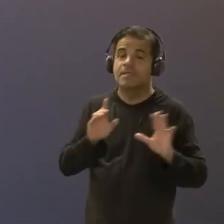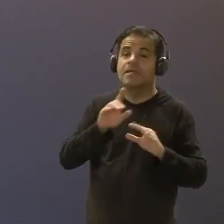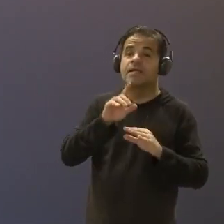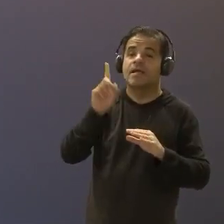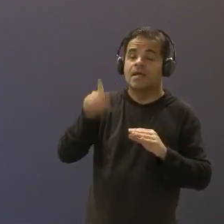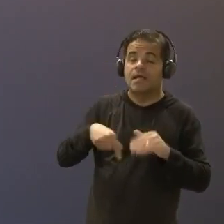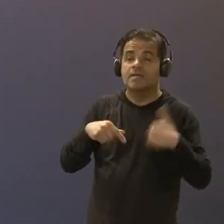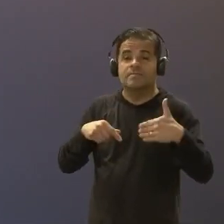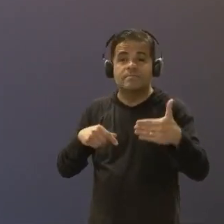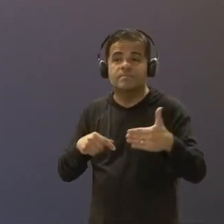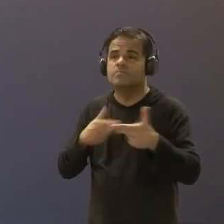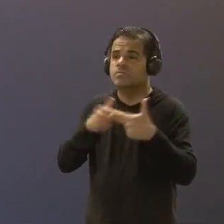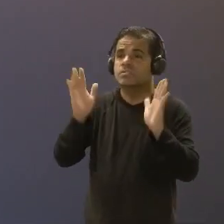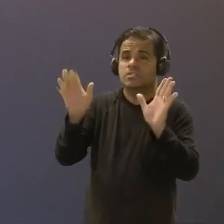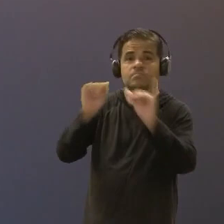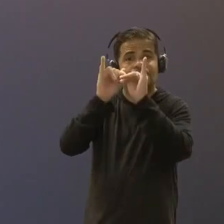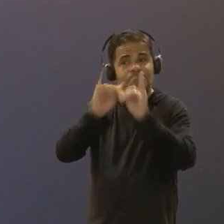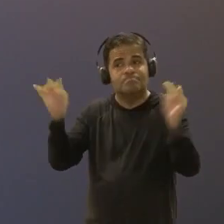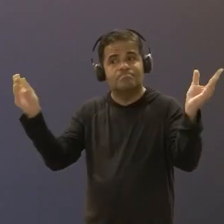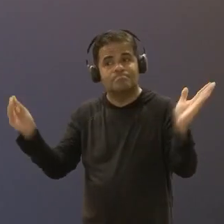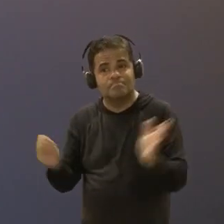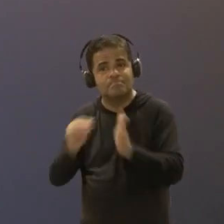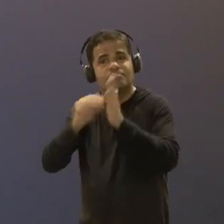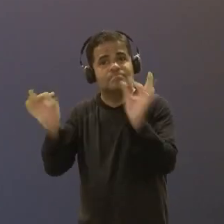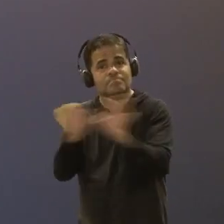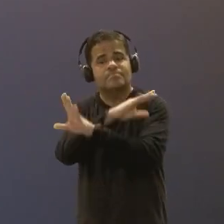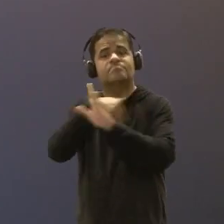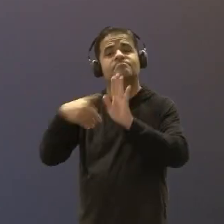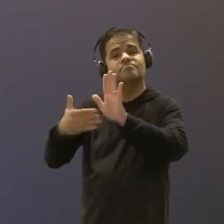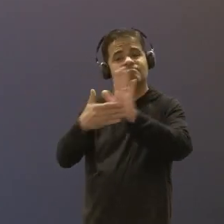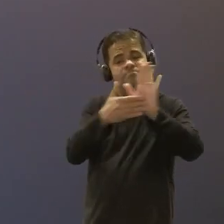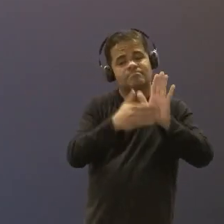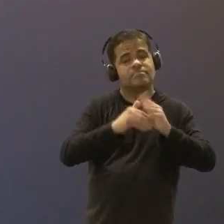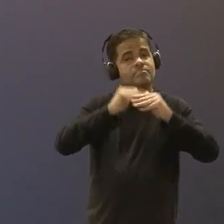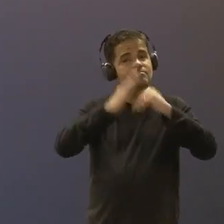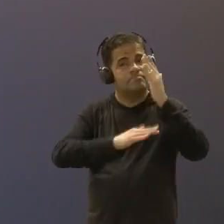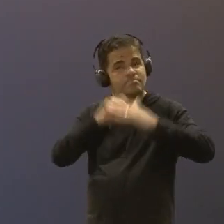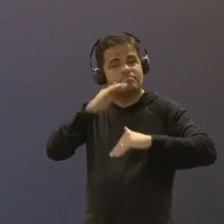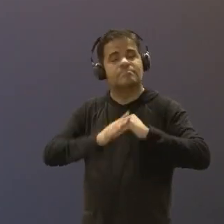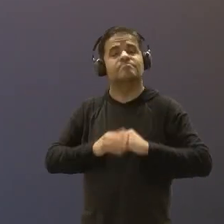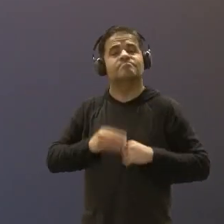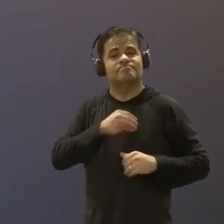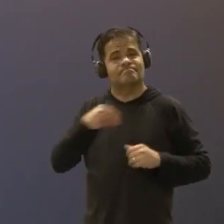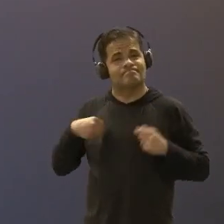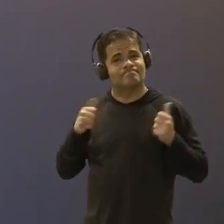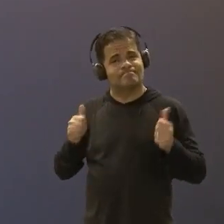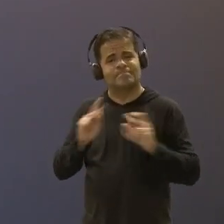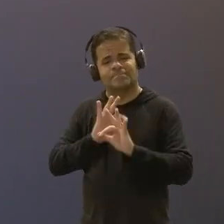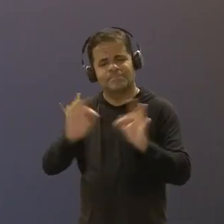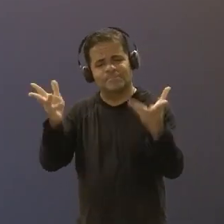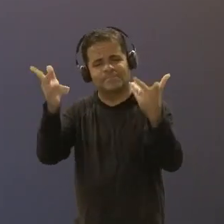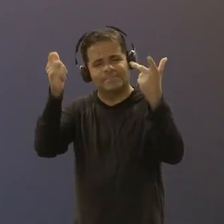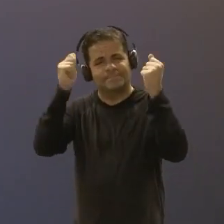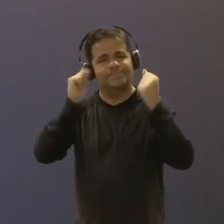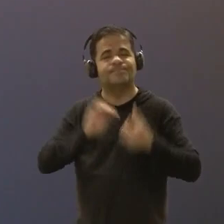que é algo que já está publicado e que está bem estabelecido dentro da prática médica. Maravilha.